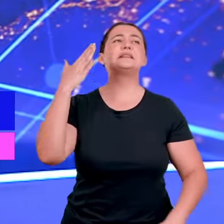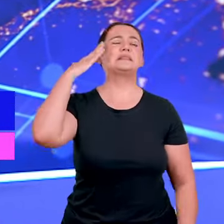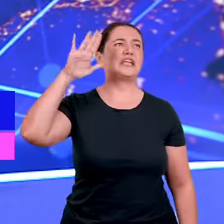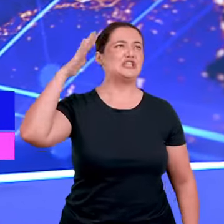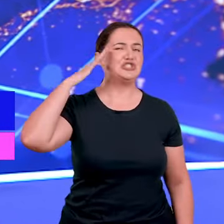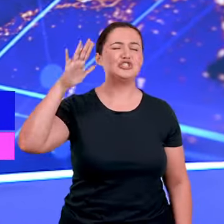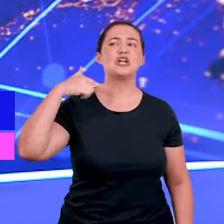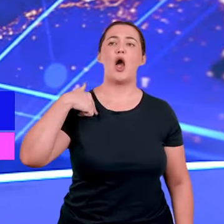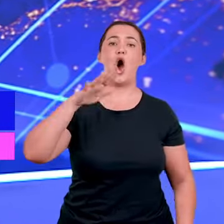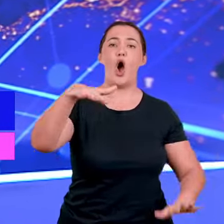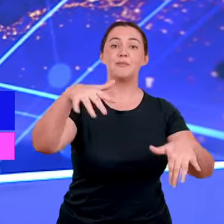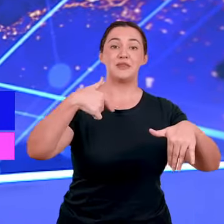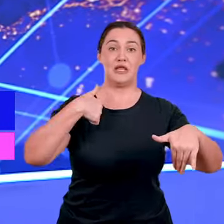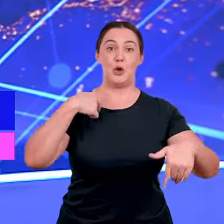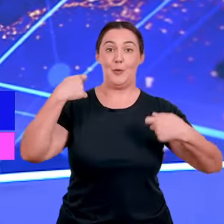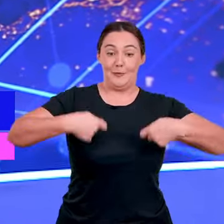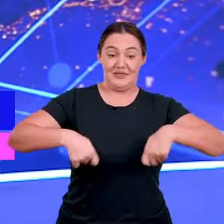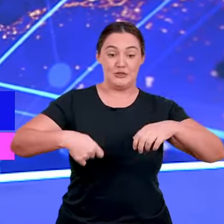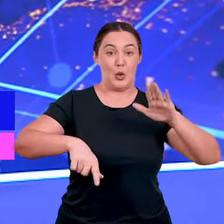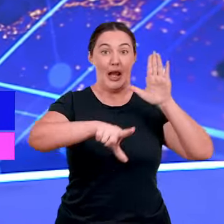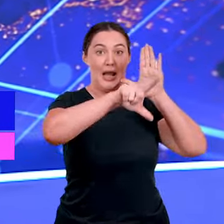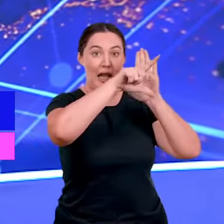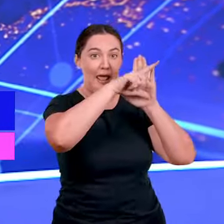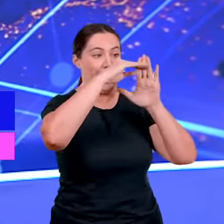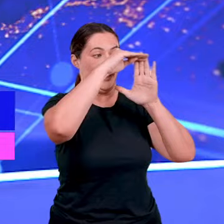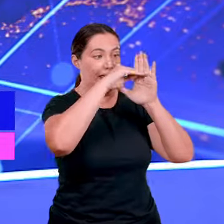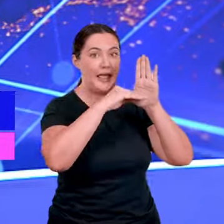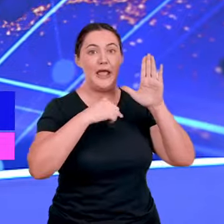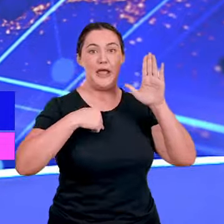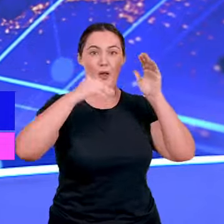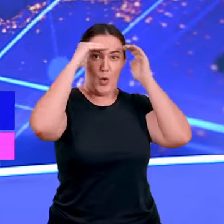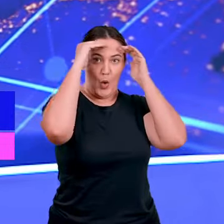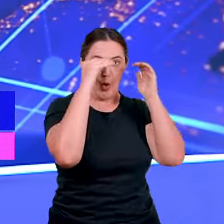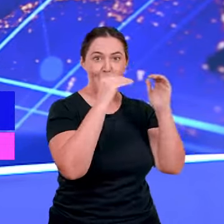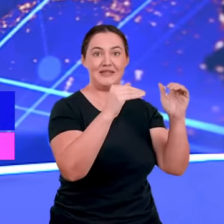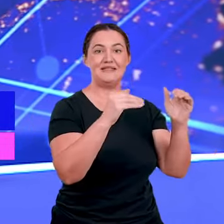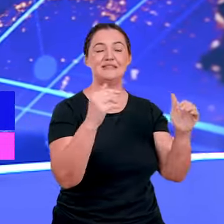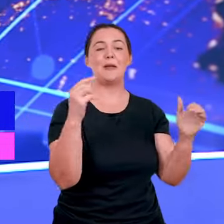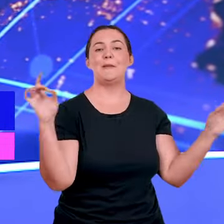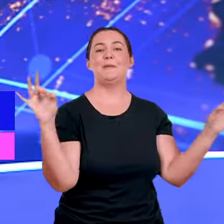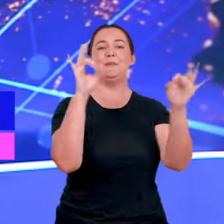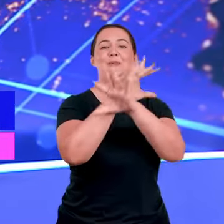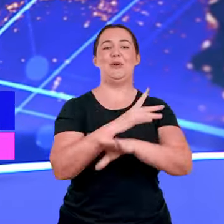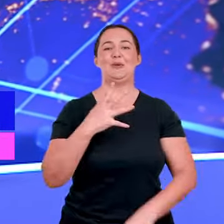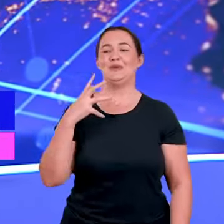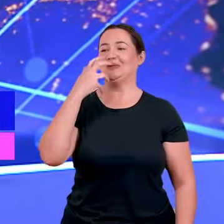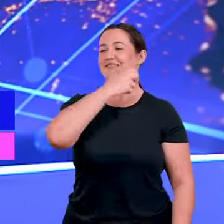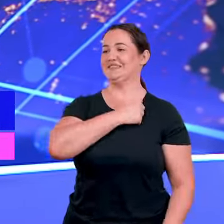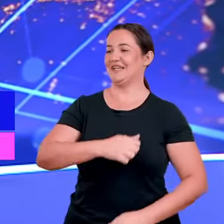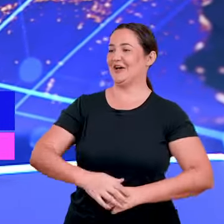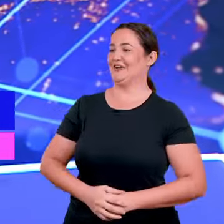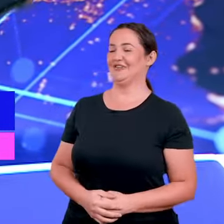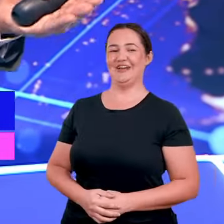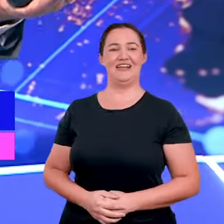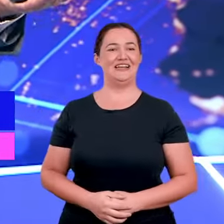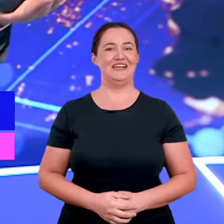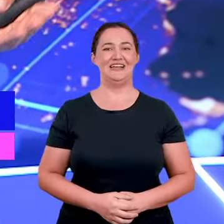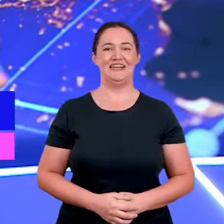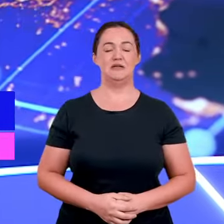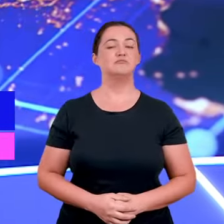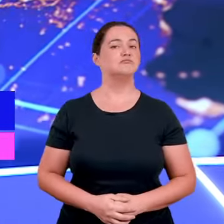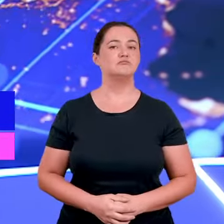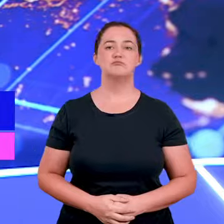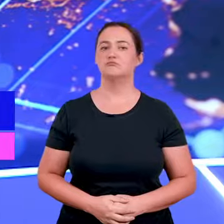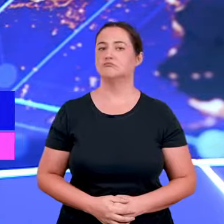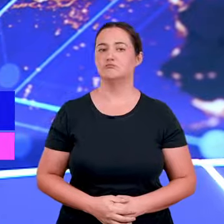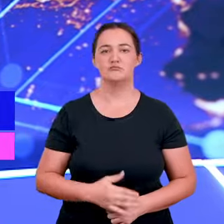guardar os mandamentos para me salvar? Não. Mandamento nunca salvou ninguém, nem no Antigo